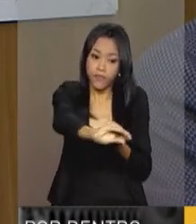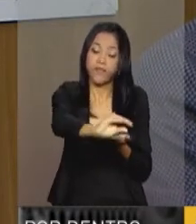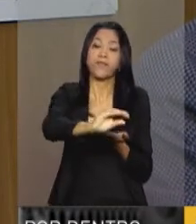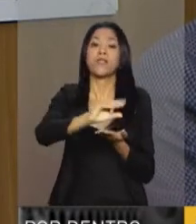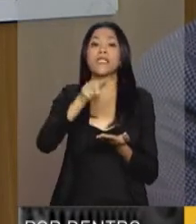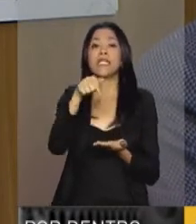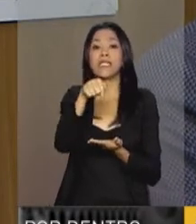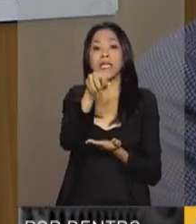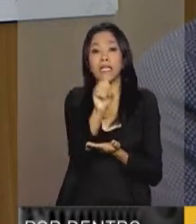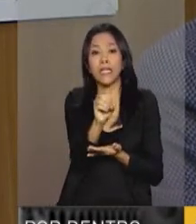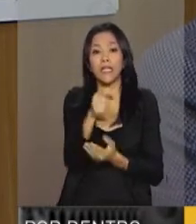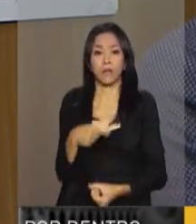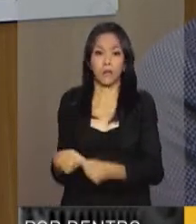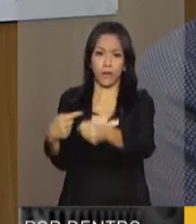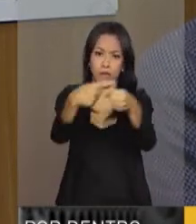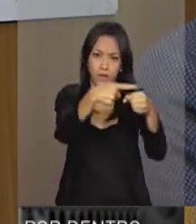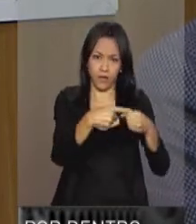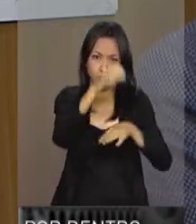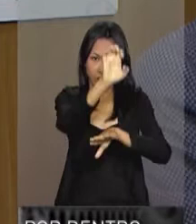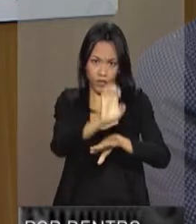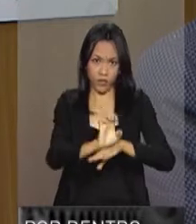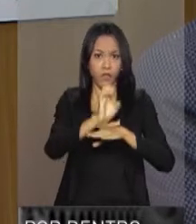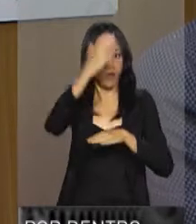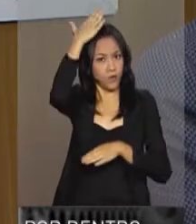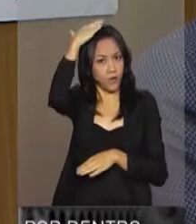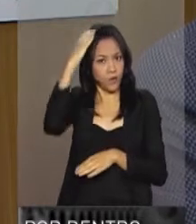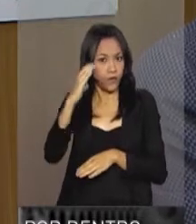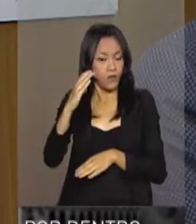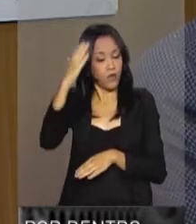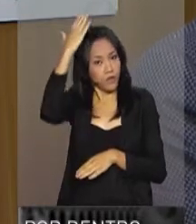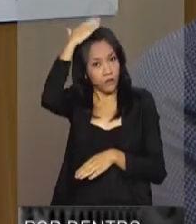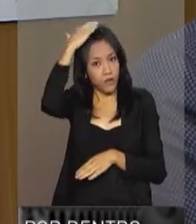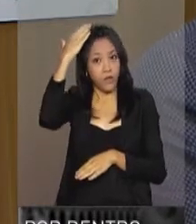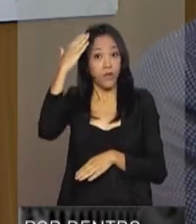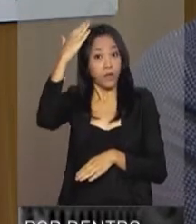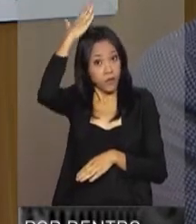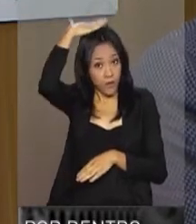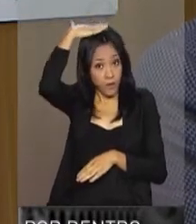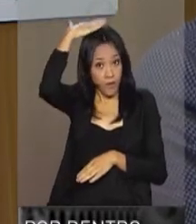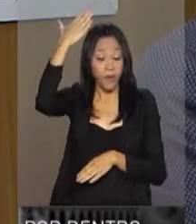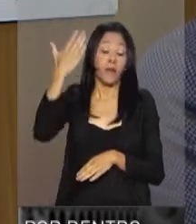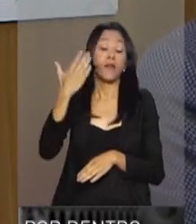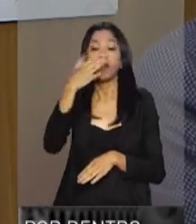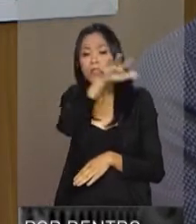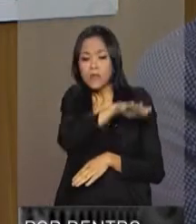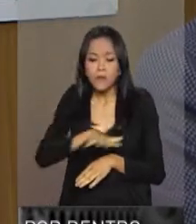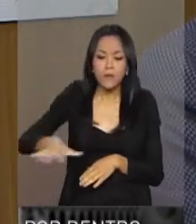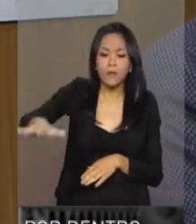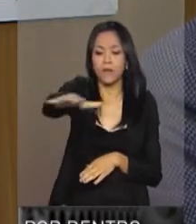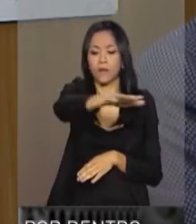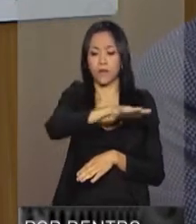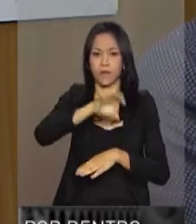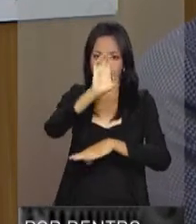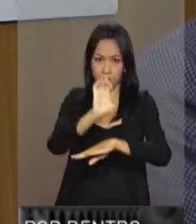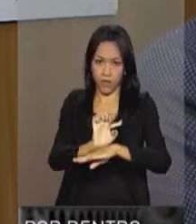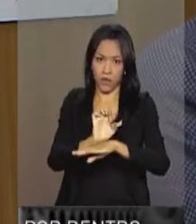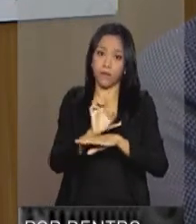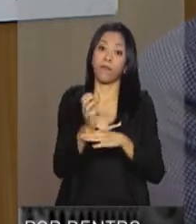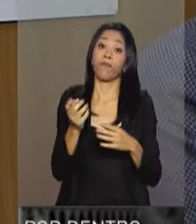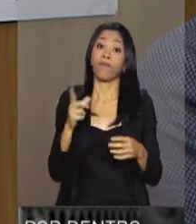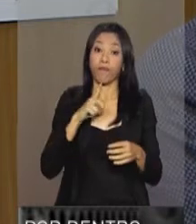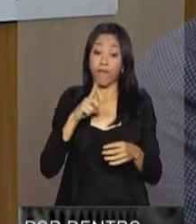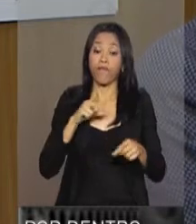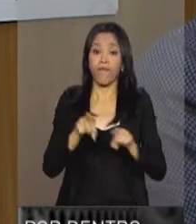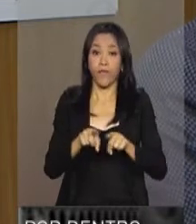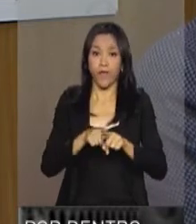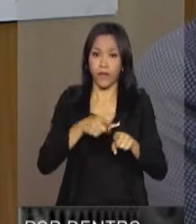municípios do estado isso representa investimentos na área da região metropolitana e em todo o estado ainda se investimentos na